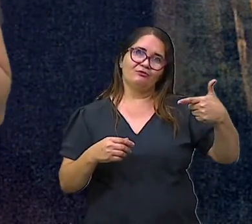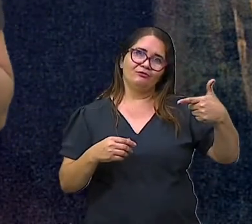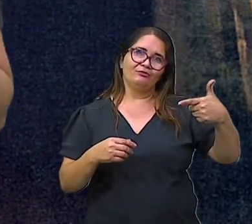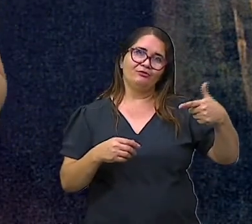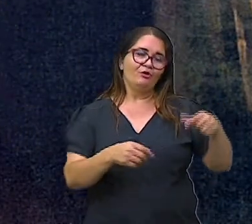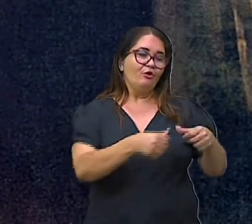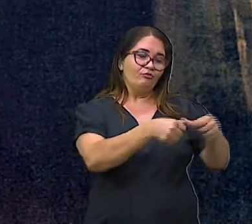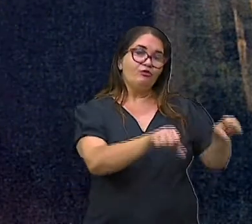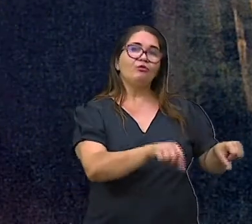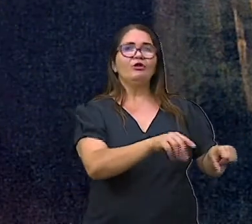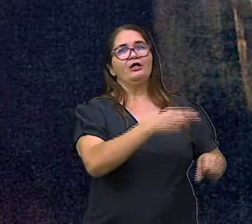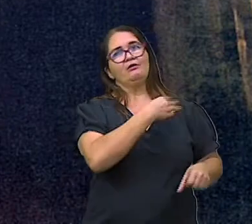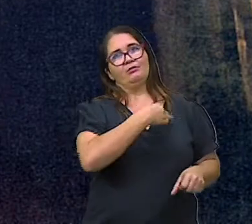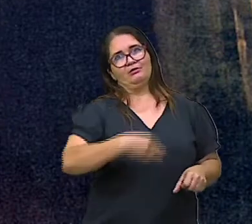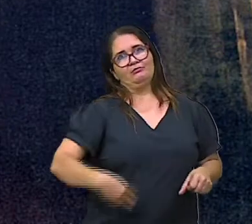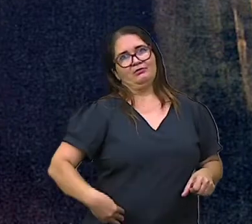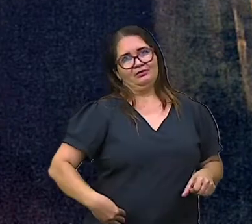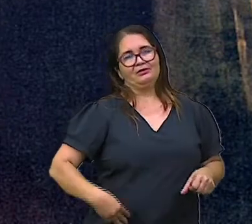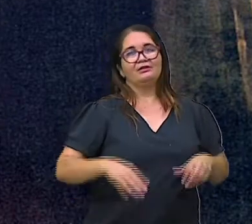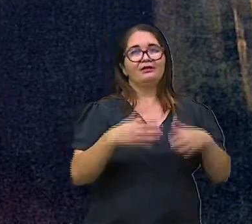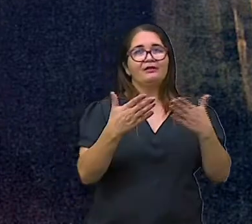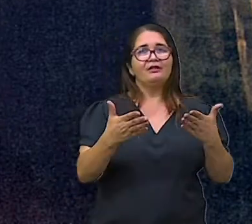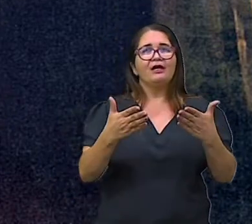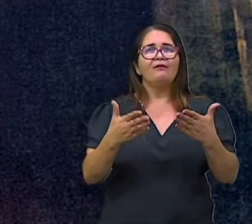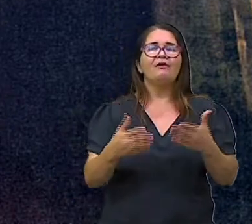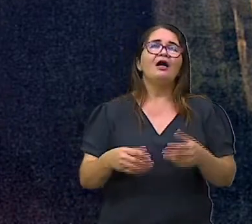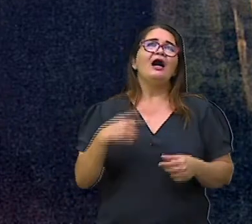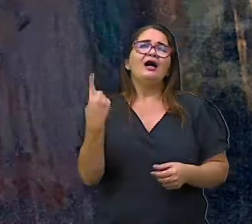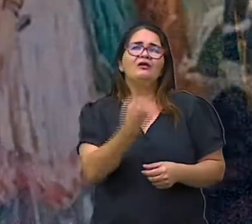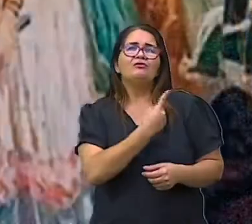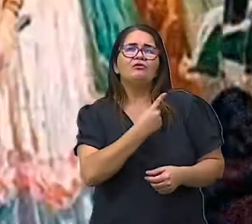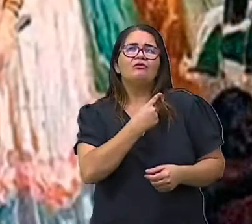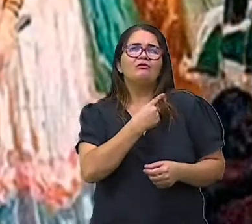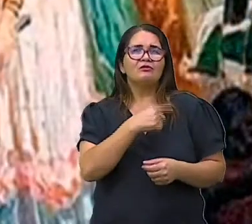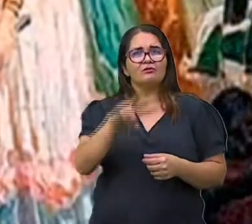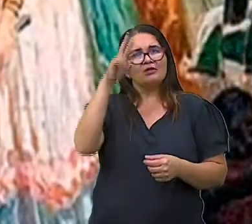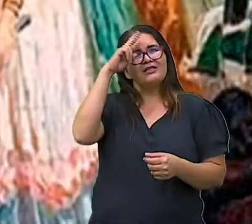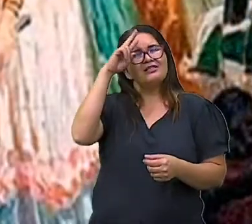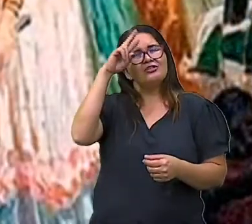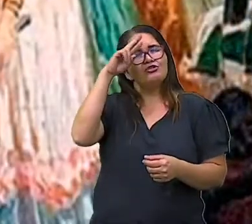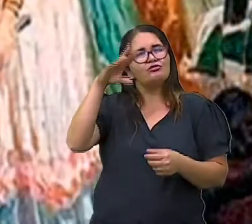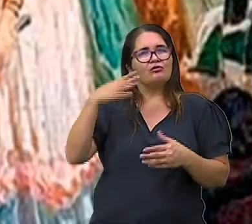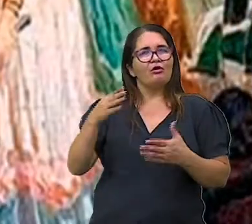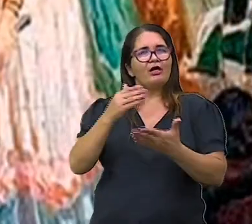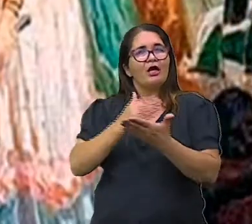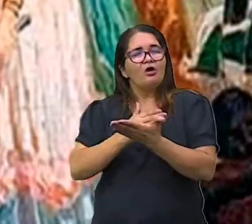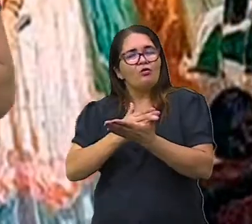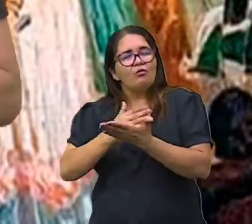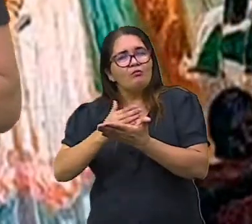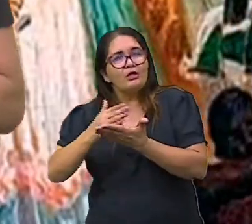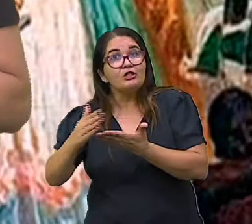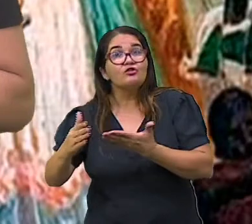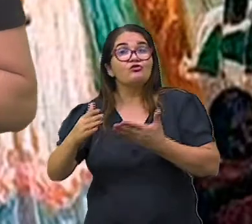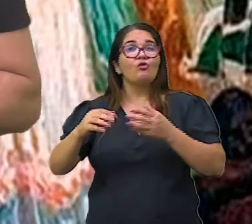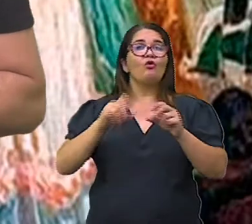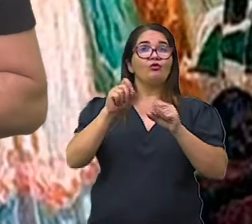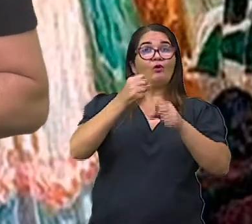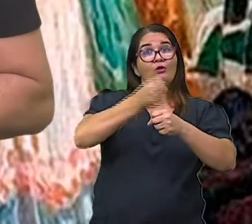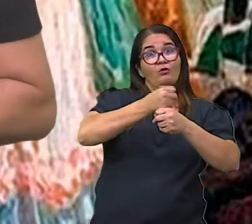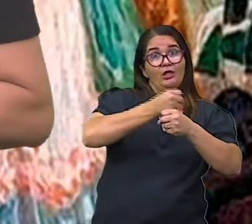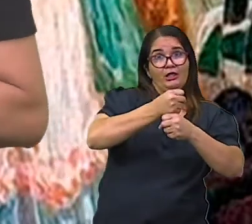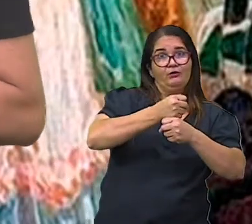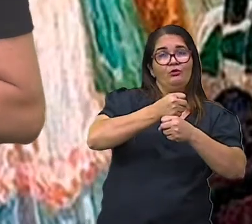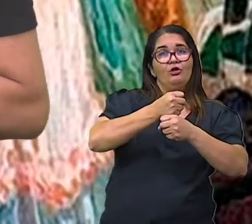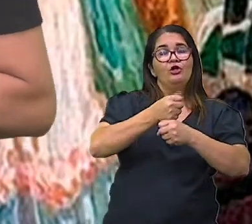período imperial da nossa história iniciou logo após a independência do Brasil, declarada em 7 de setembro de